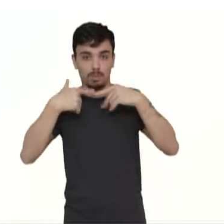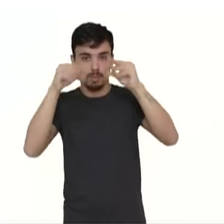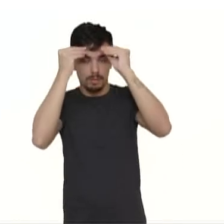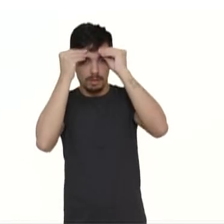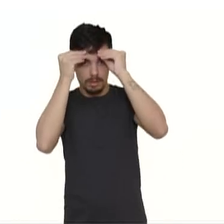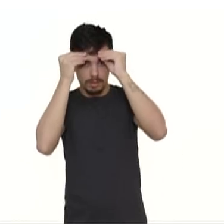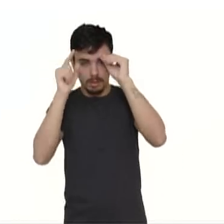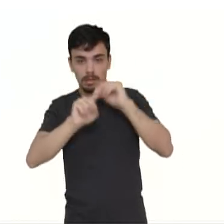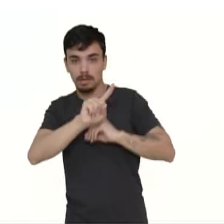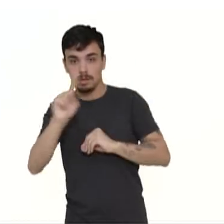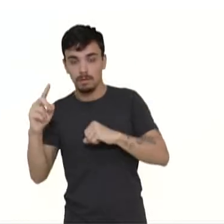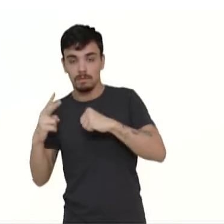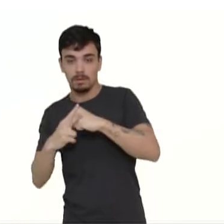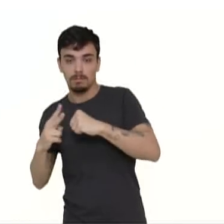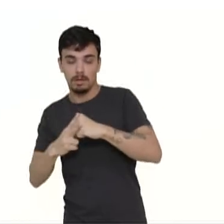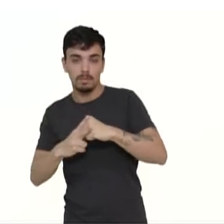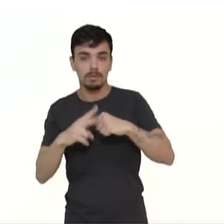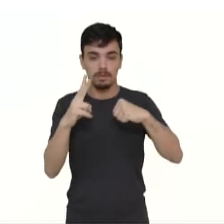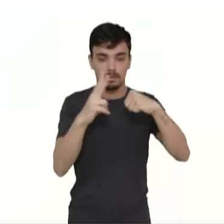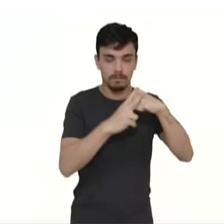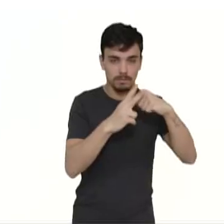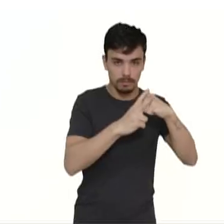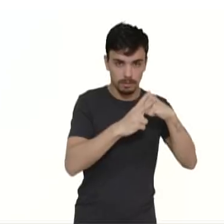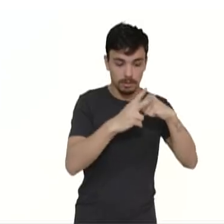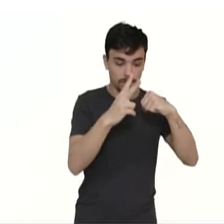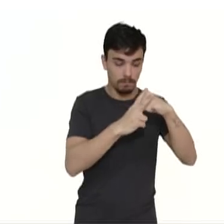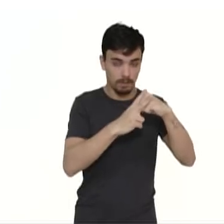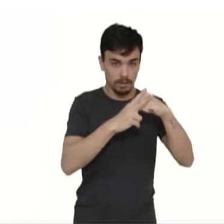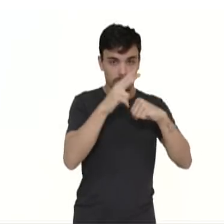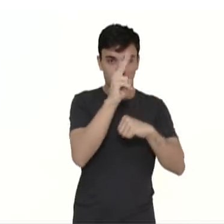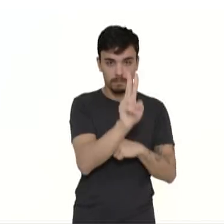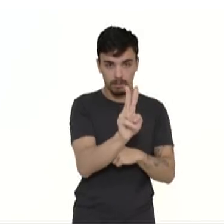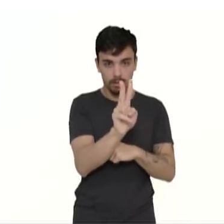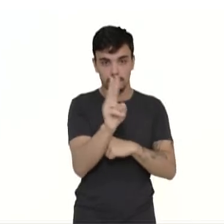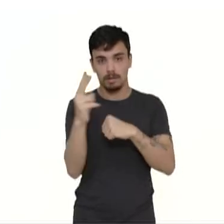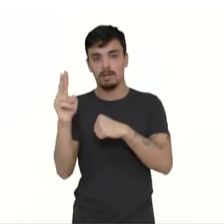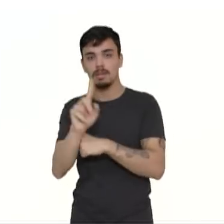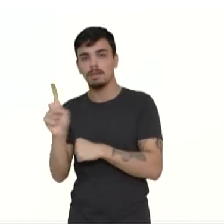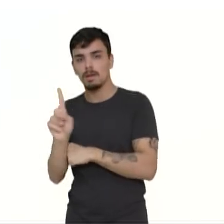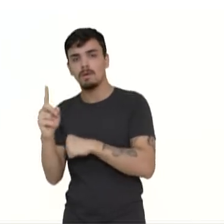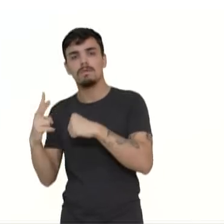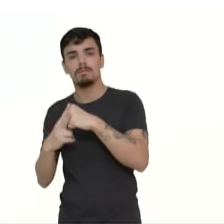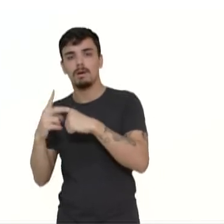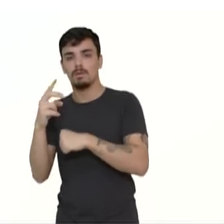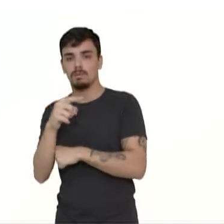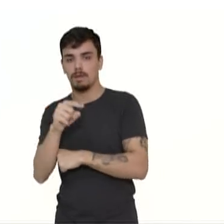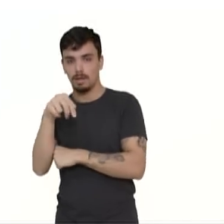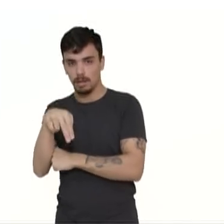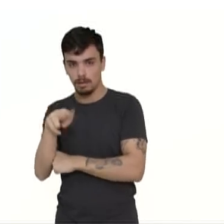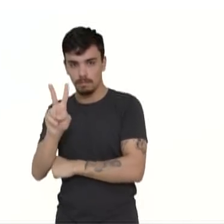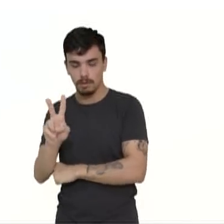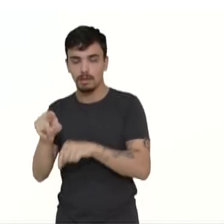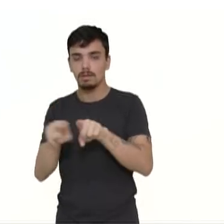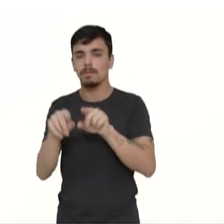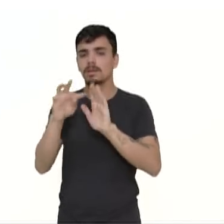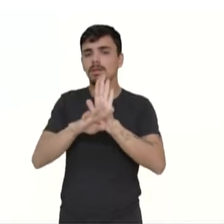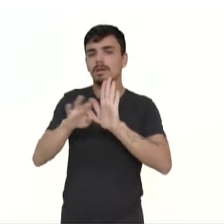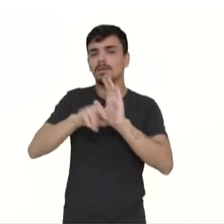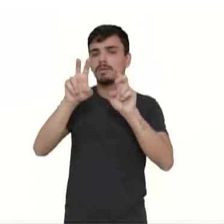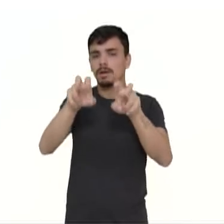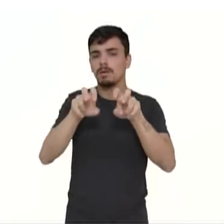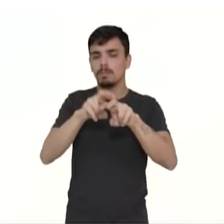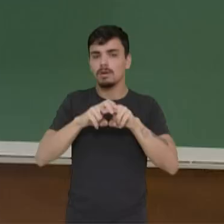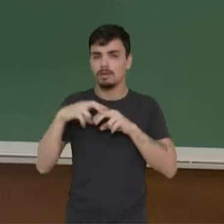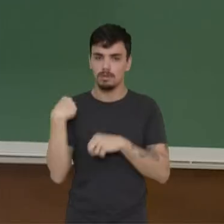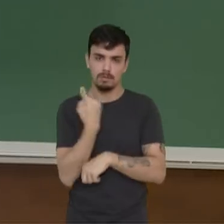NV, e a linguagem verbal, que seria V, né? Então, assim, esse texto, por conta de que a nossa aula agora